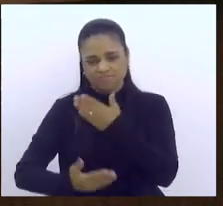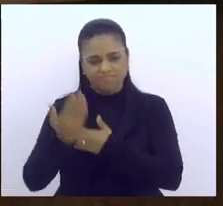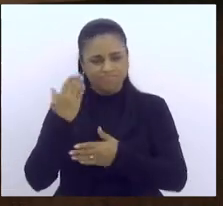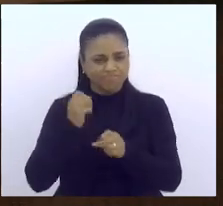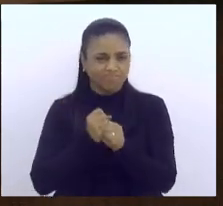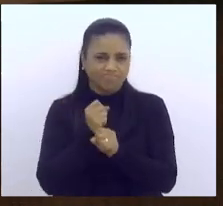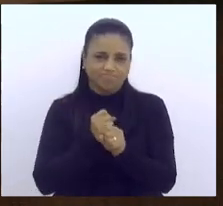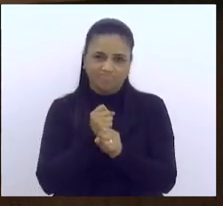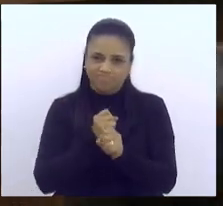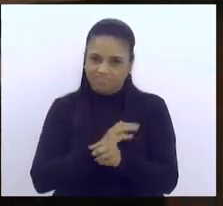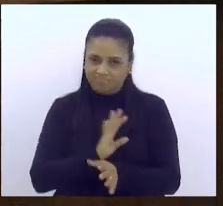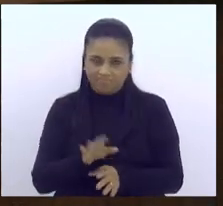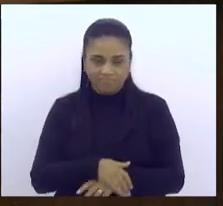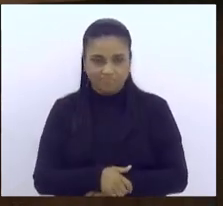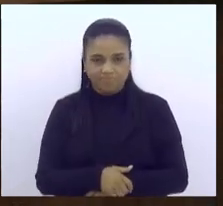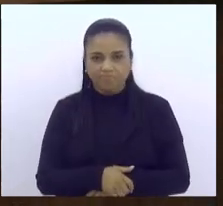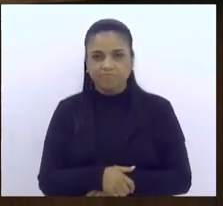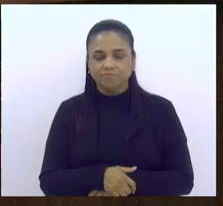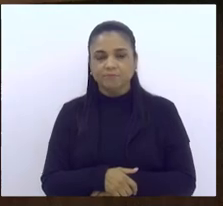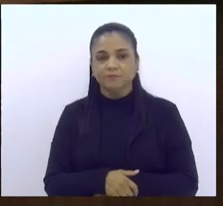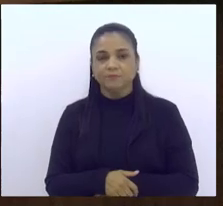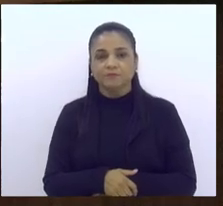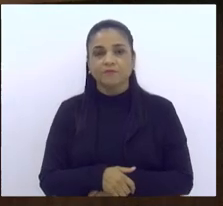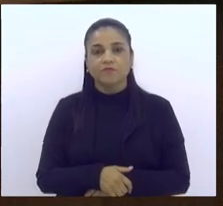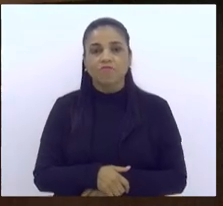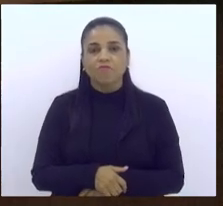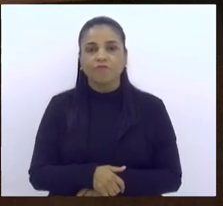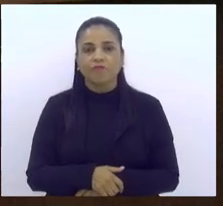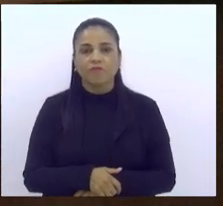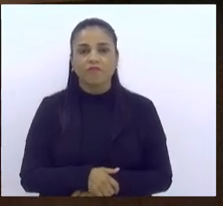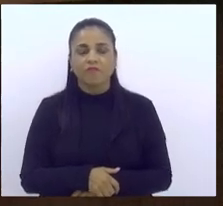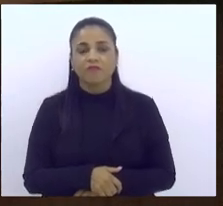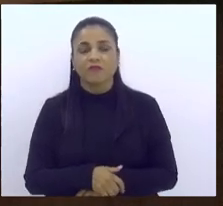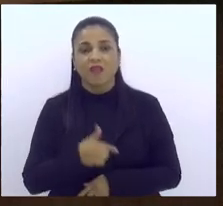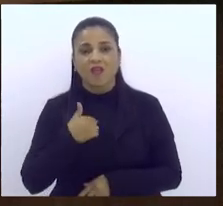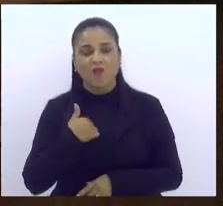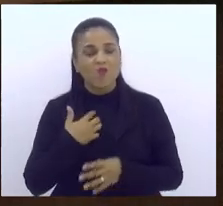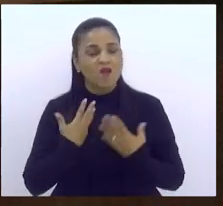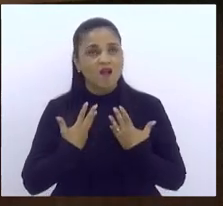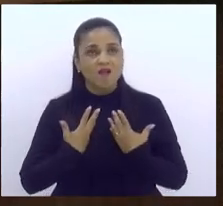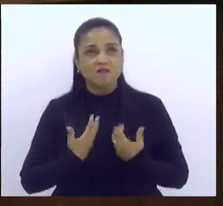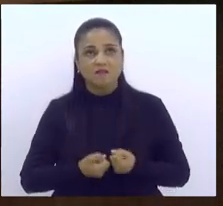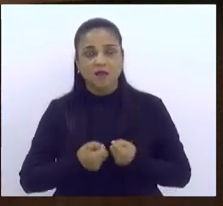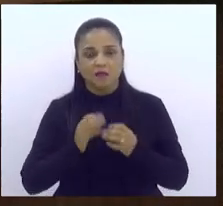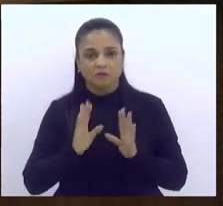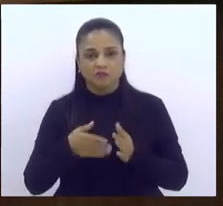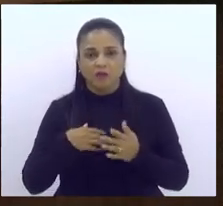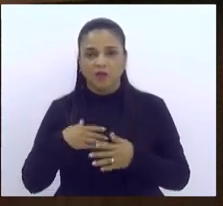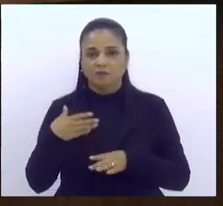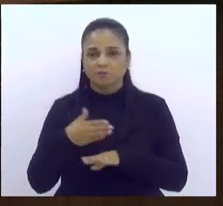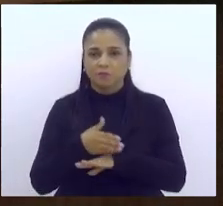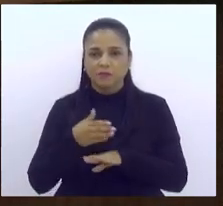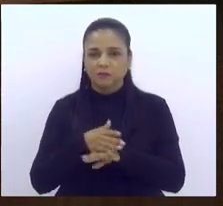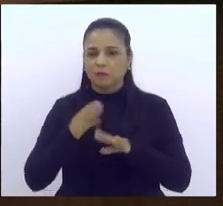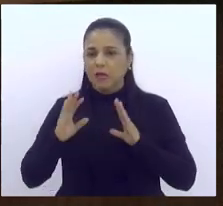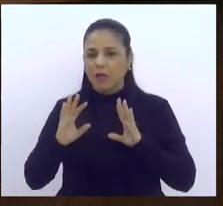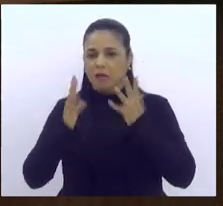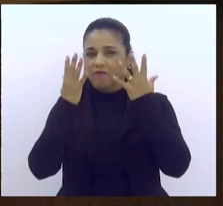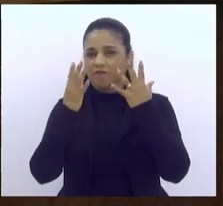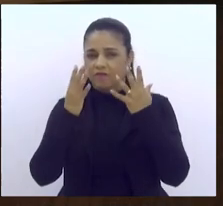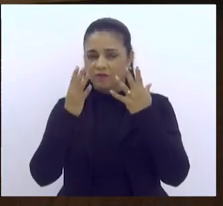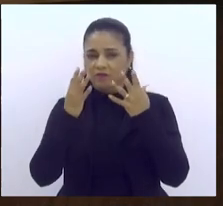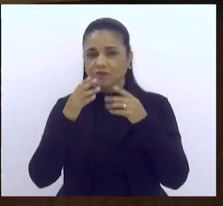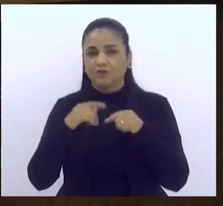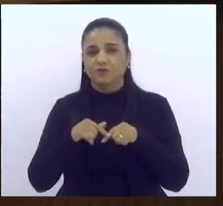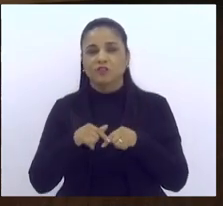pública está falida há muito tempo. Agora, eu estou cansado, presidente, de participar de eventos